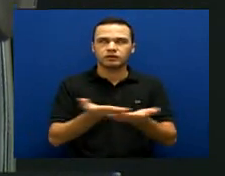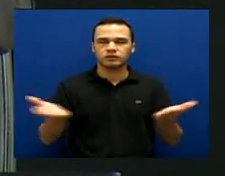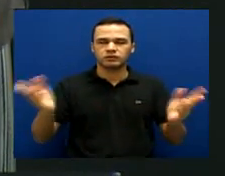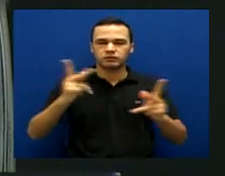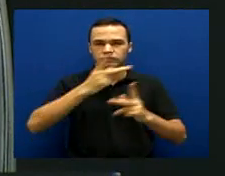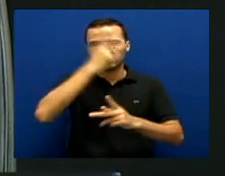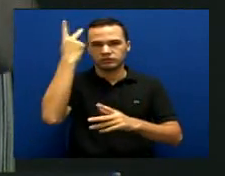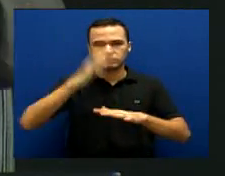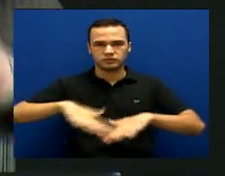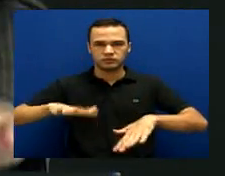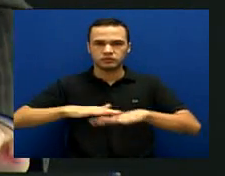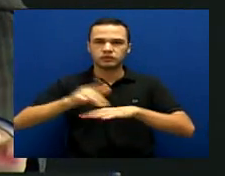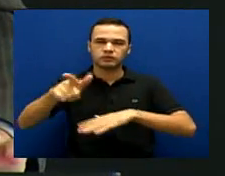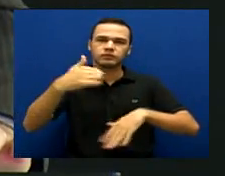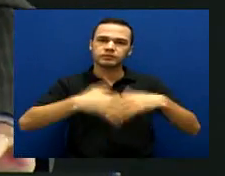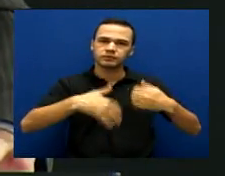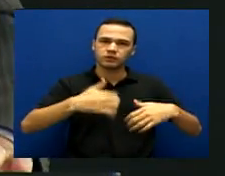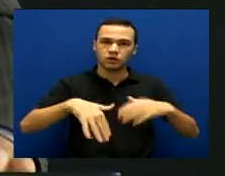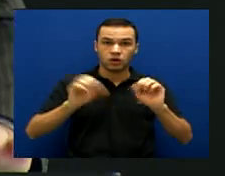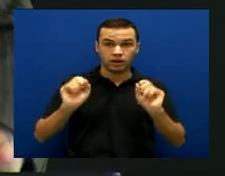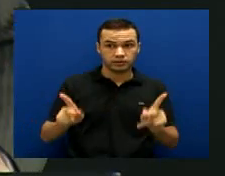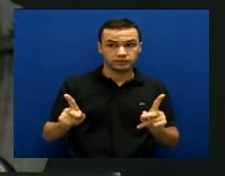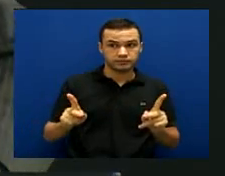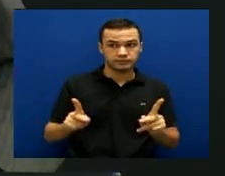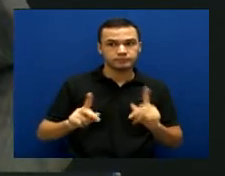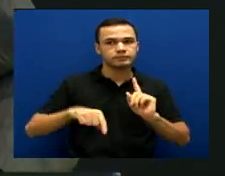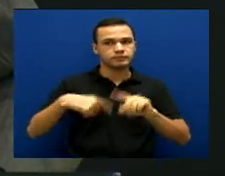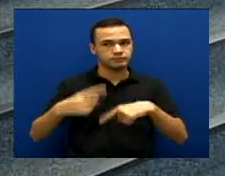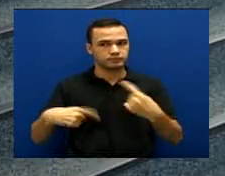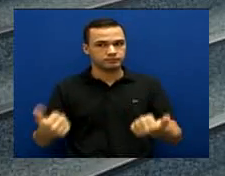assim que ele apresentar os números por favor